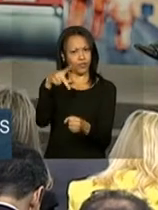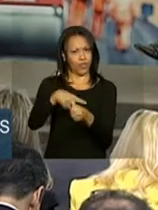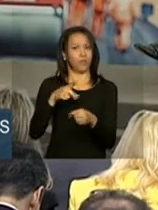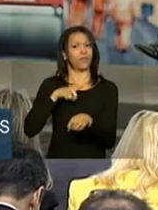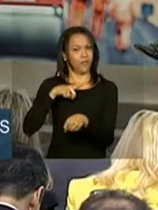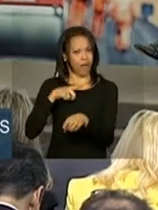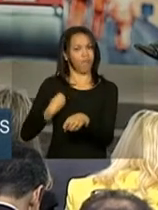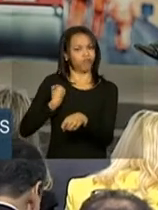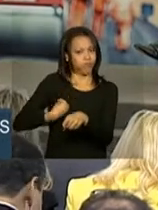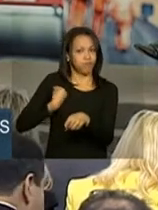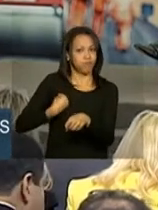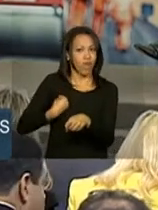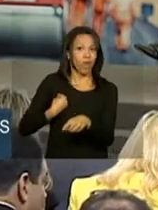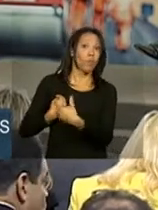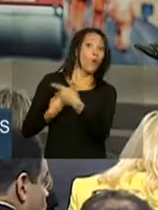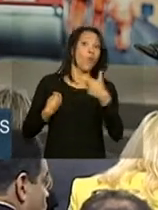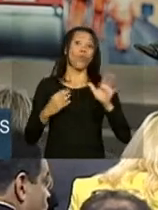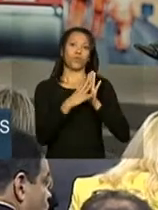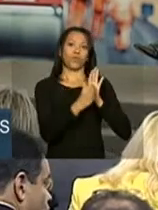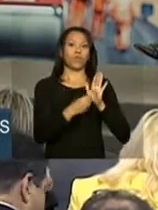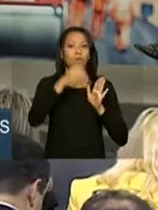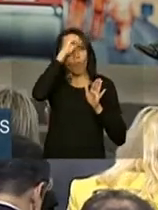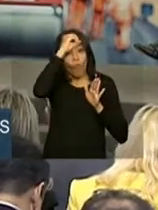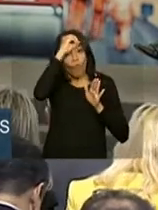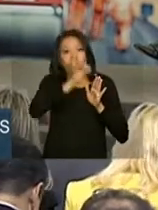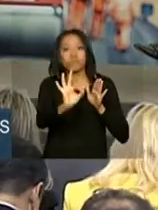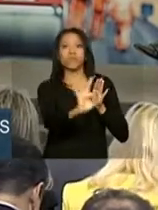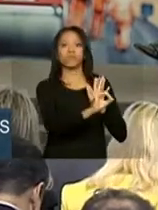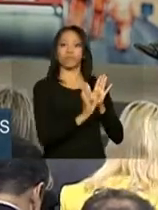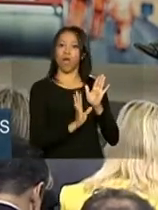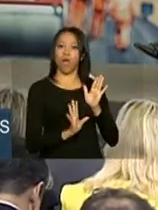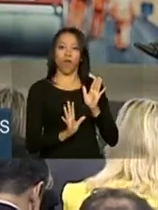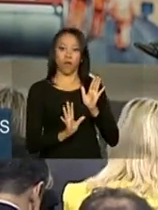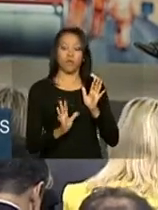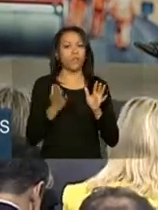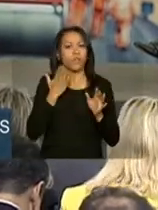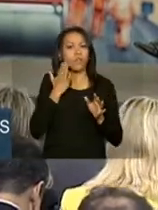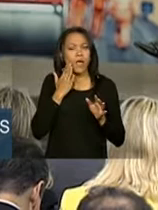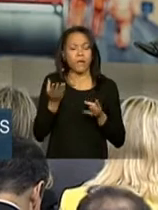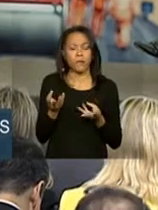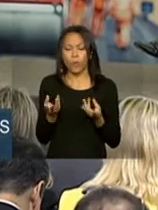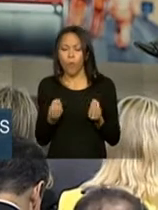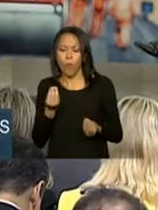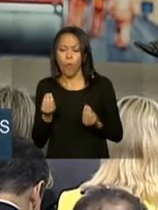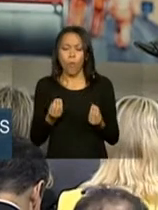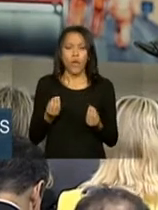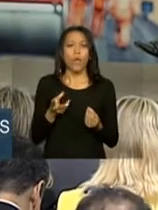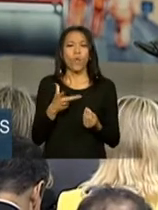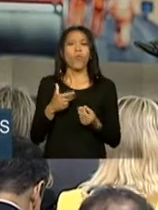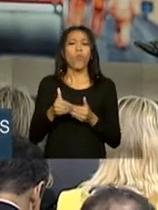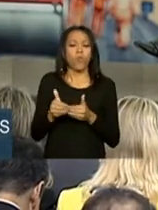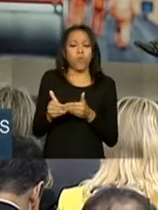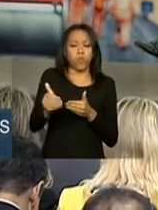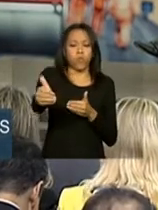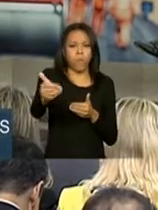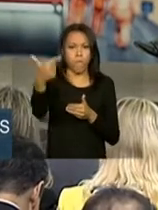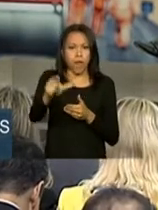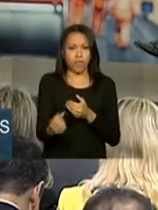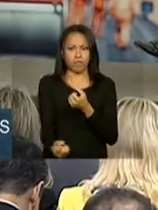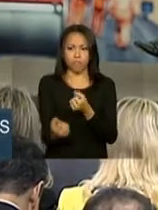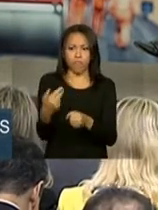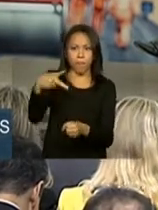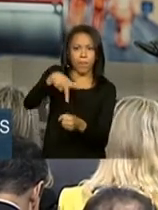que tem. E nós conseguimos estimar o que é que vai produzir. Nesse